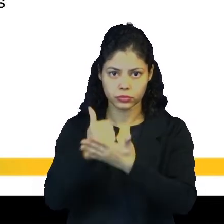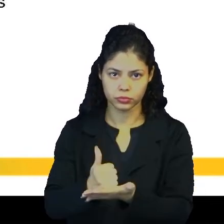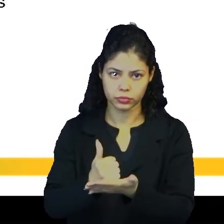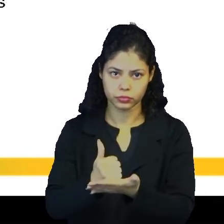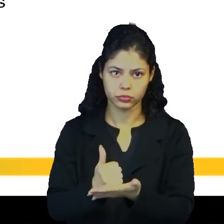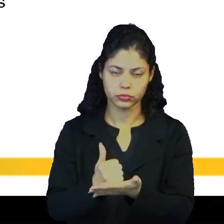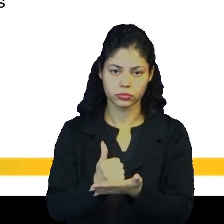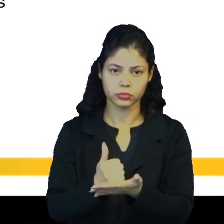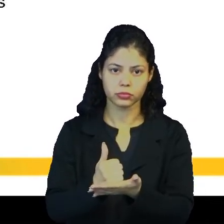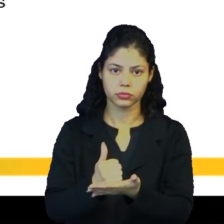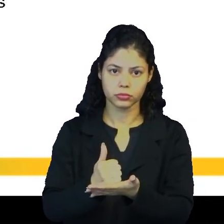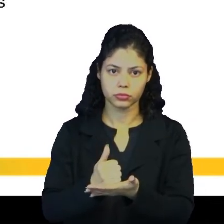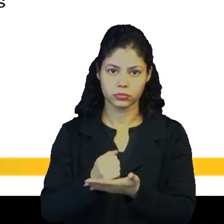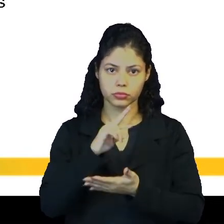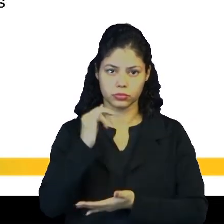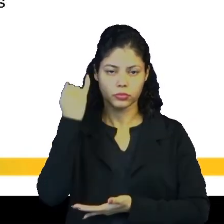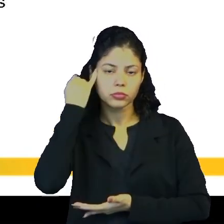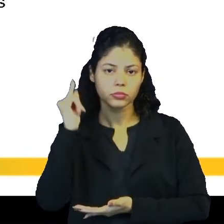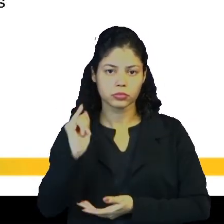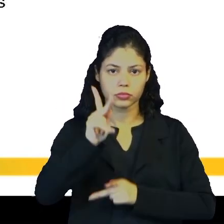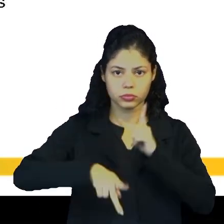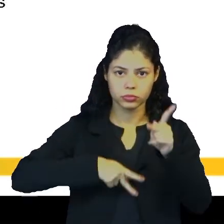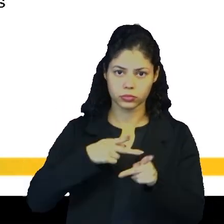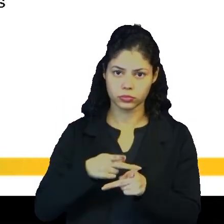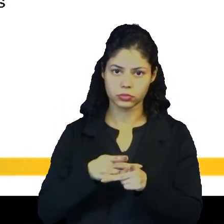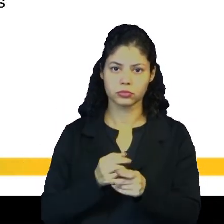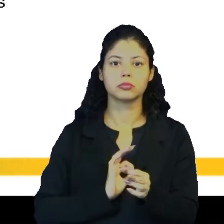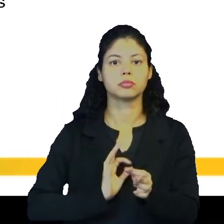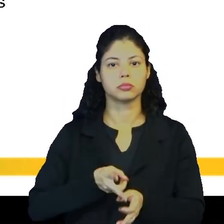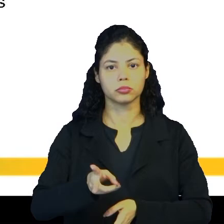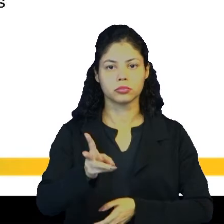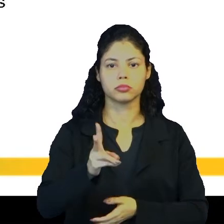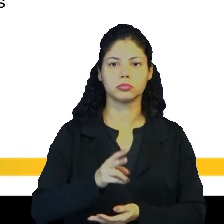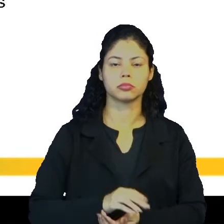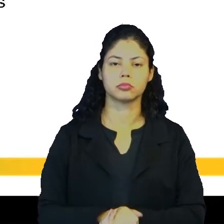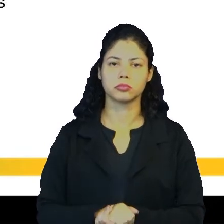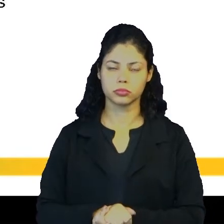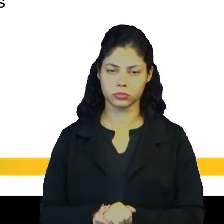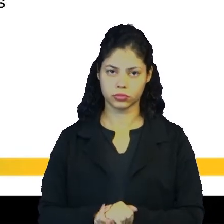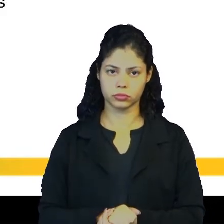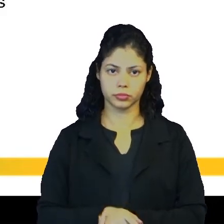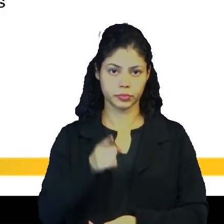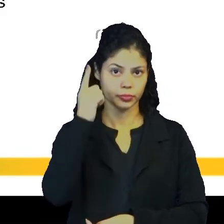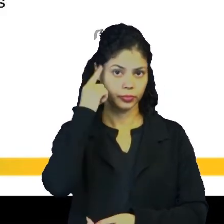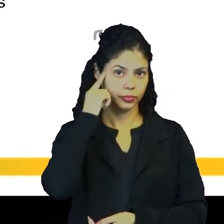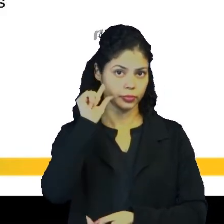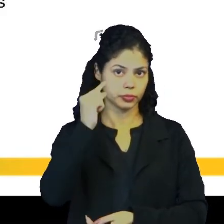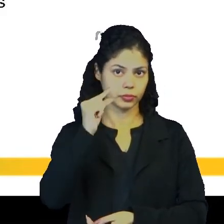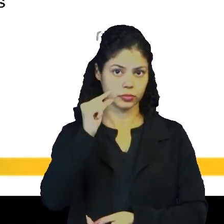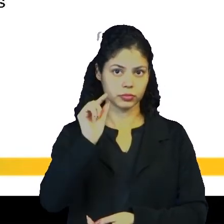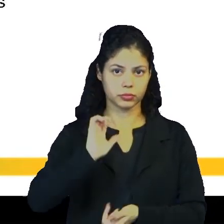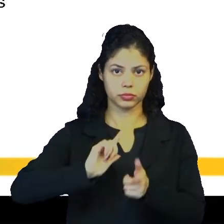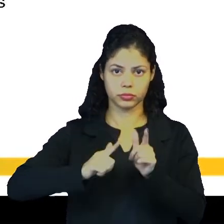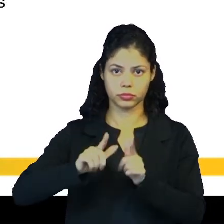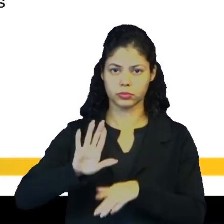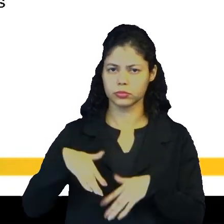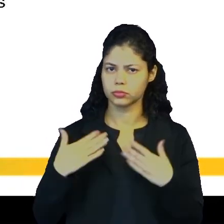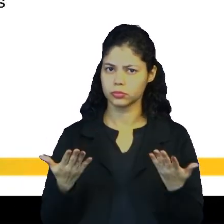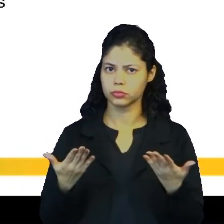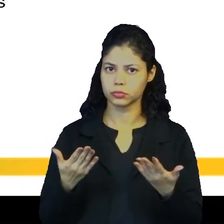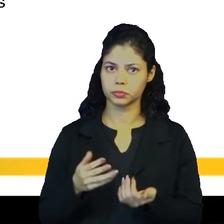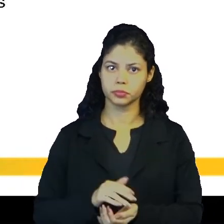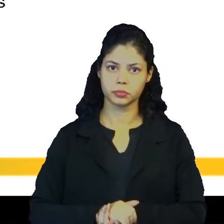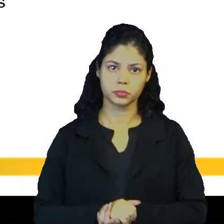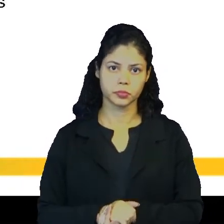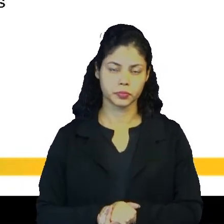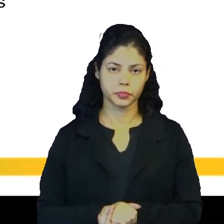ideias populistas para justificar a manutenção da ordem. Pensando um pouco na resposta correta, vamos